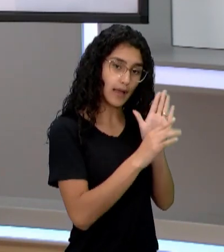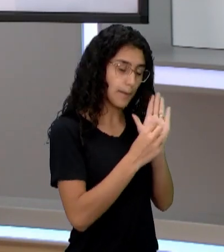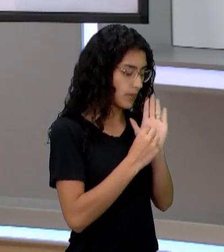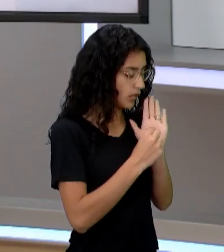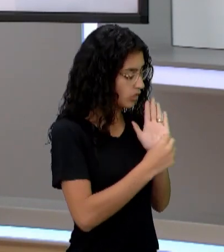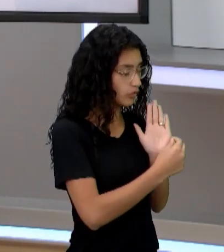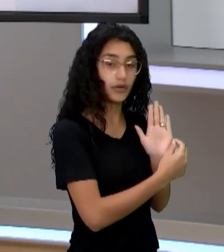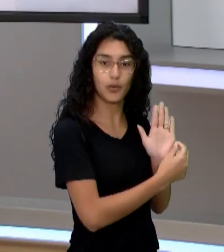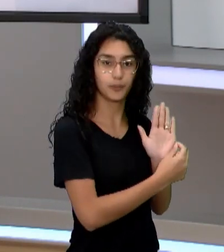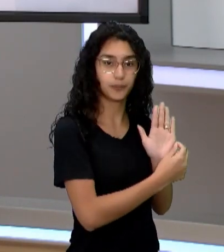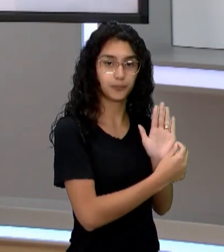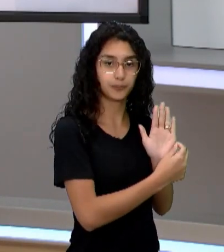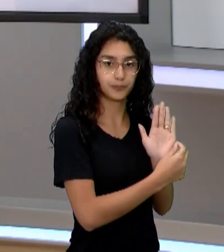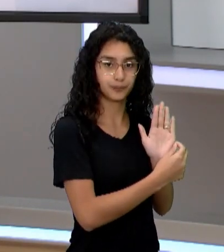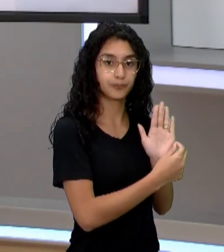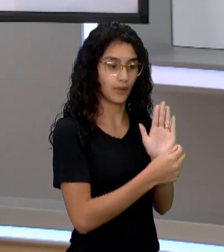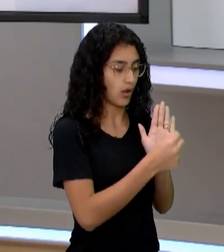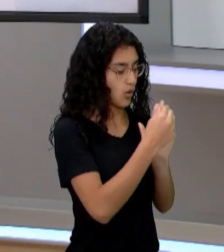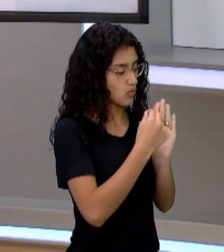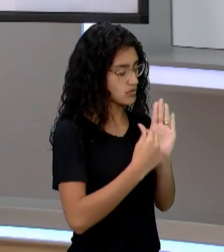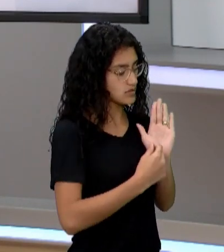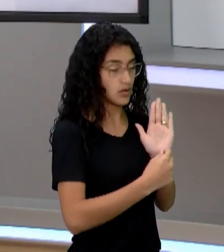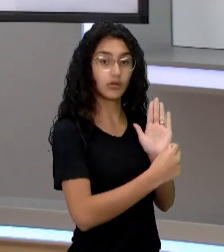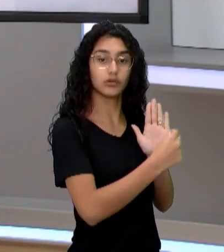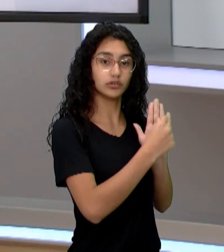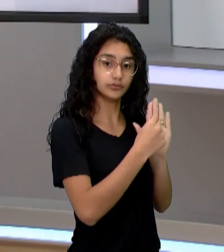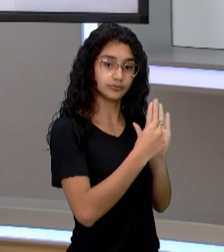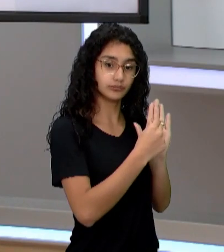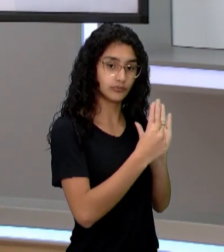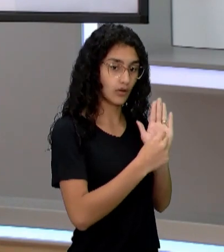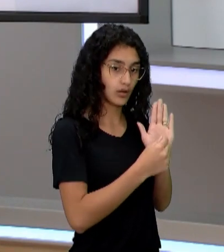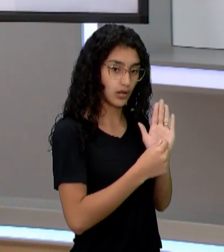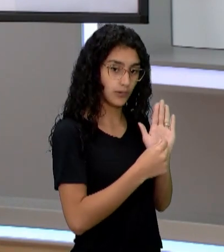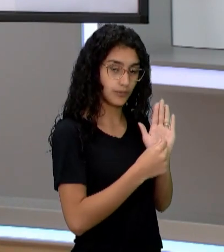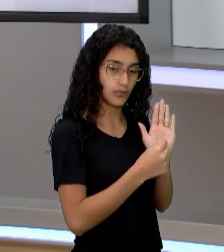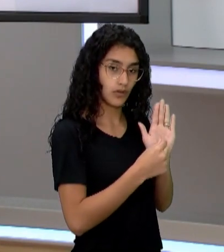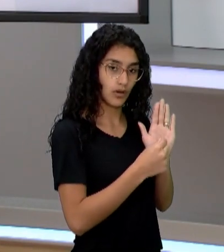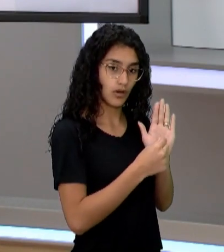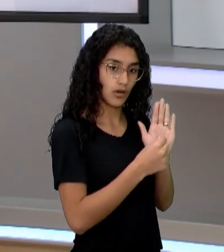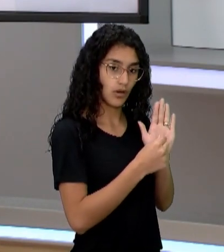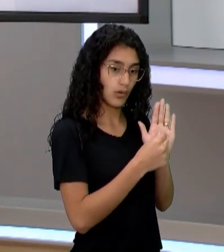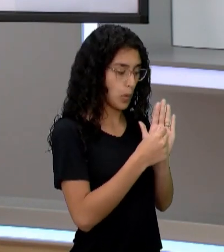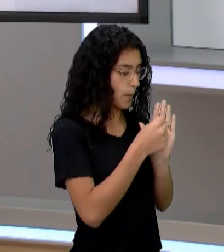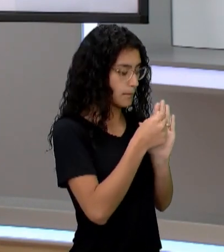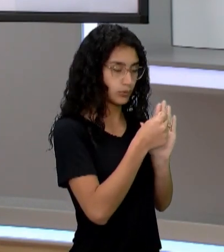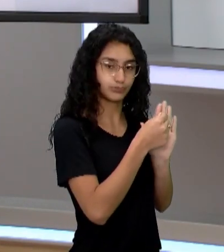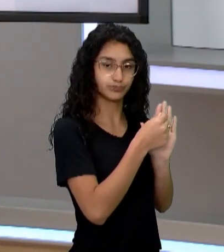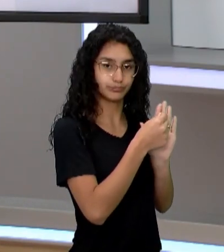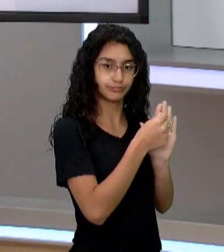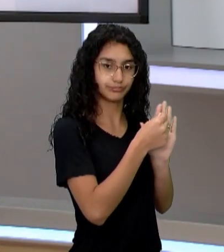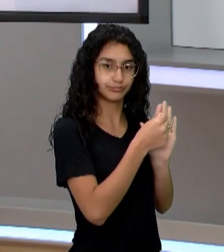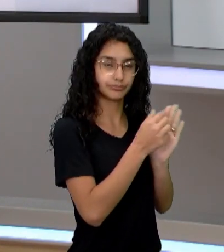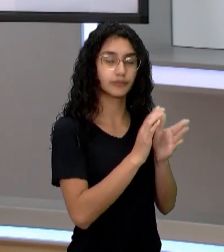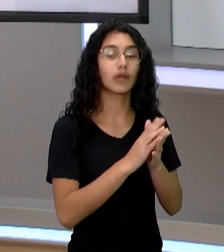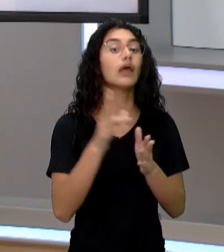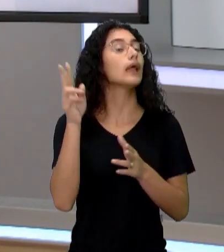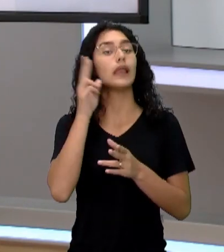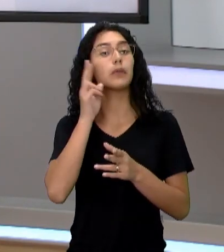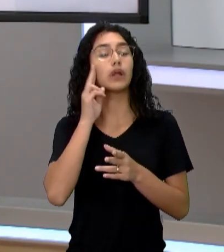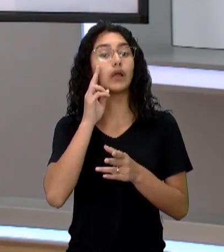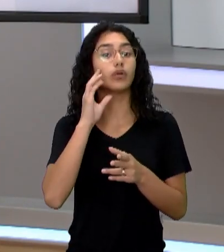dessa circunferência, desse círculo, né? Ele termina em cima da circunferência, né? Lembrando que círculo e